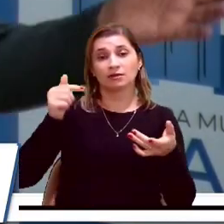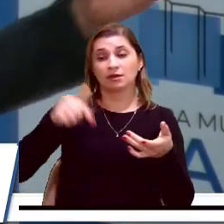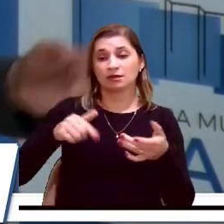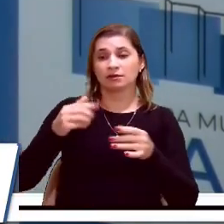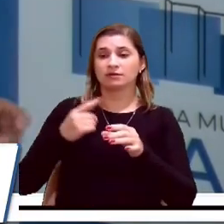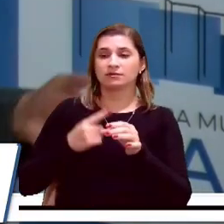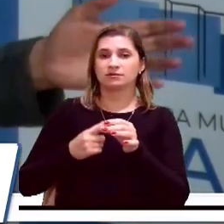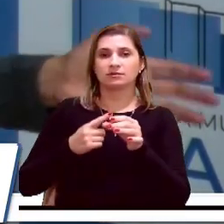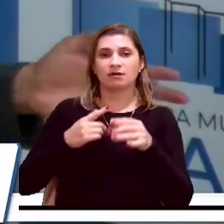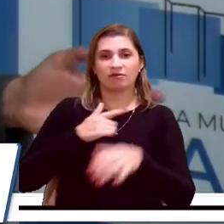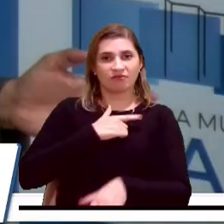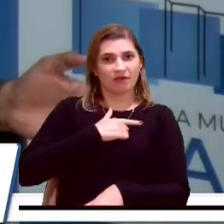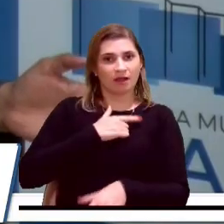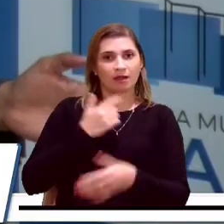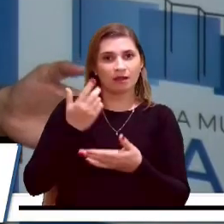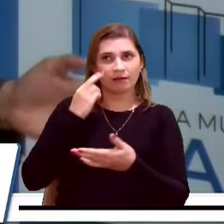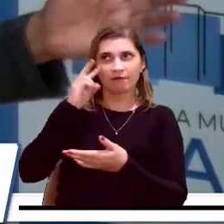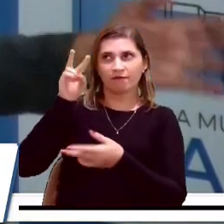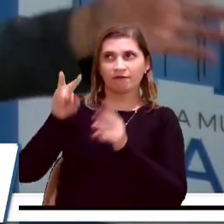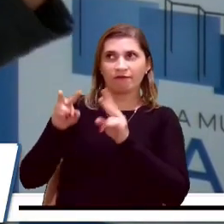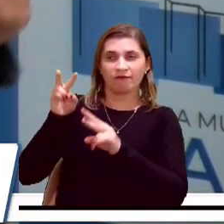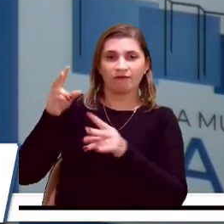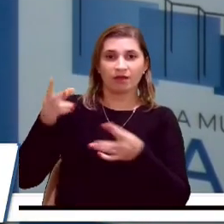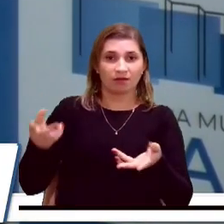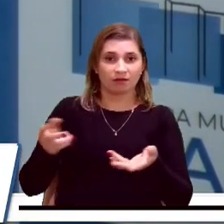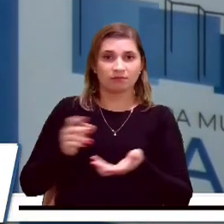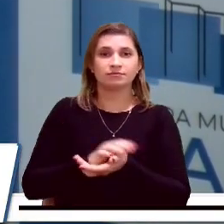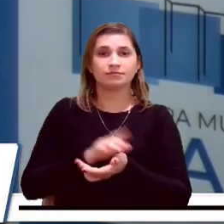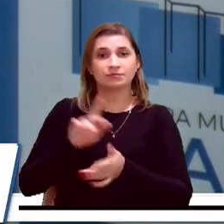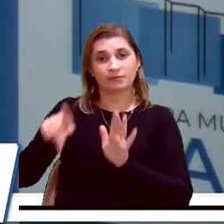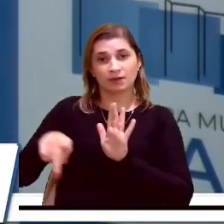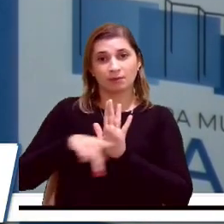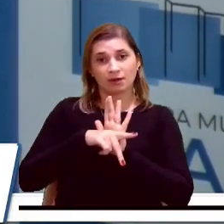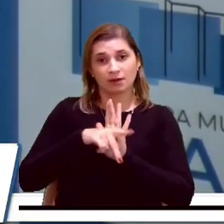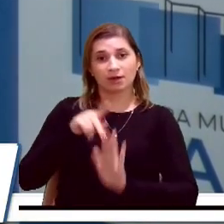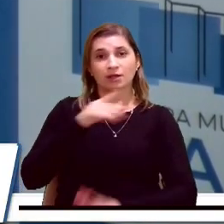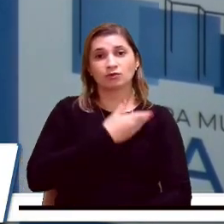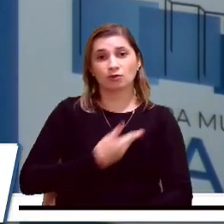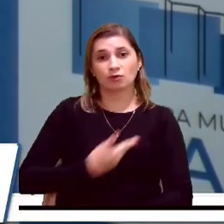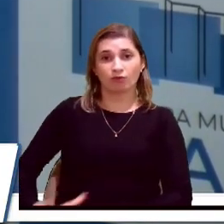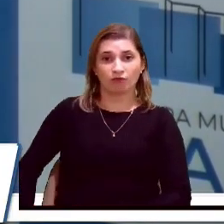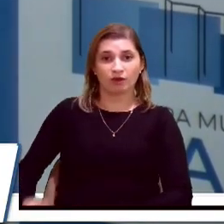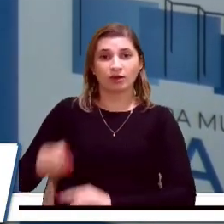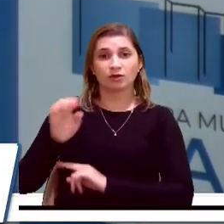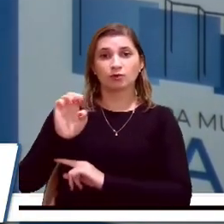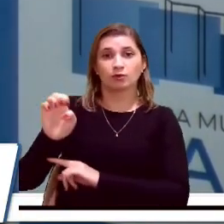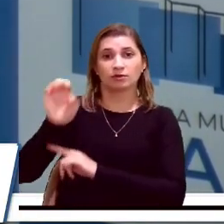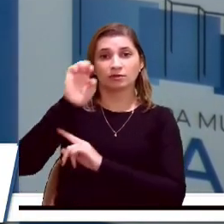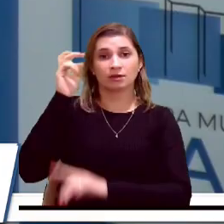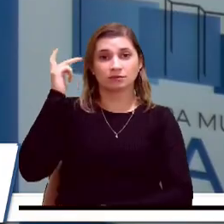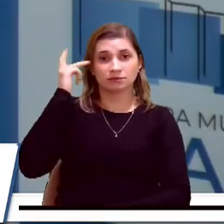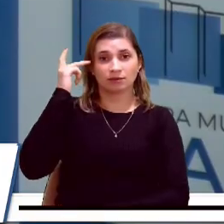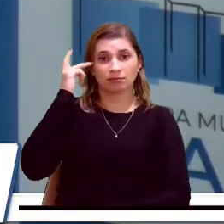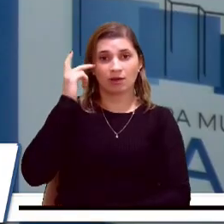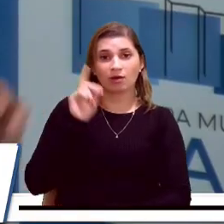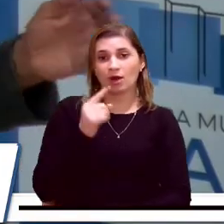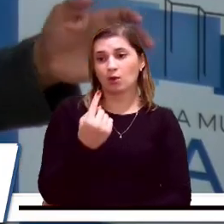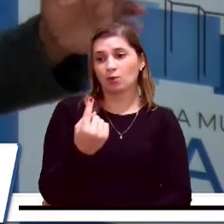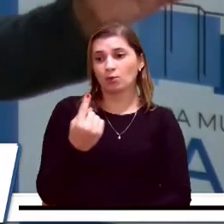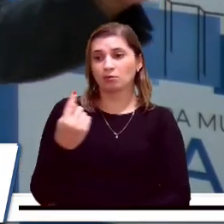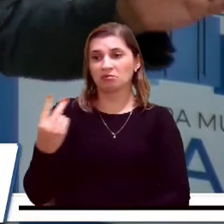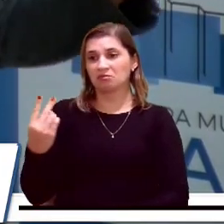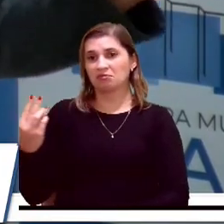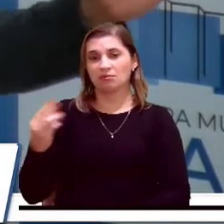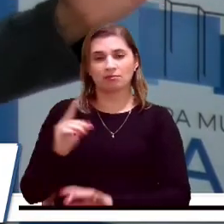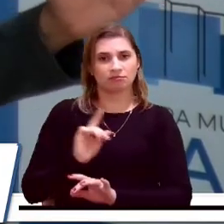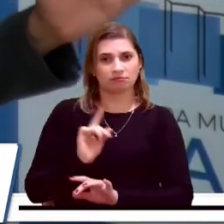e eu já falei várias vezes, pertence ao governo do estado de São Paulo. E aí não é um, não é outro. E aí,